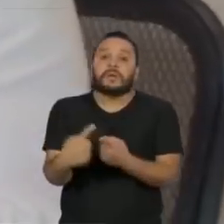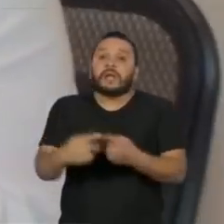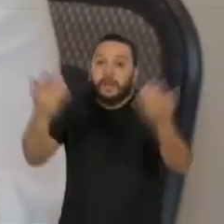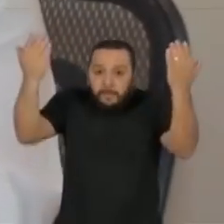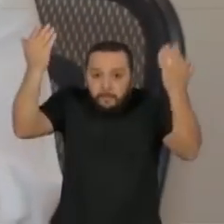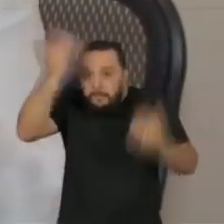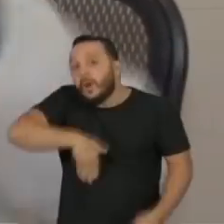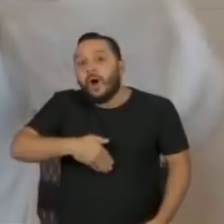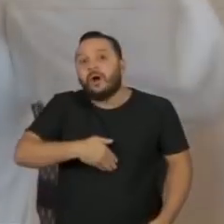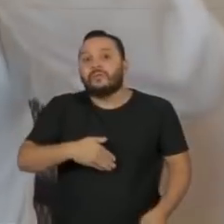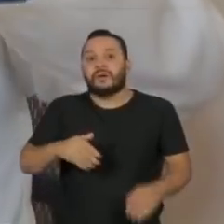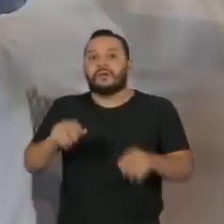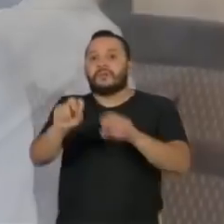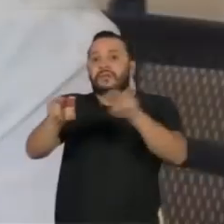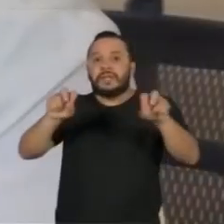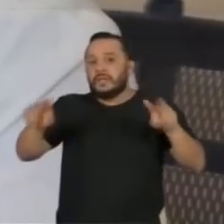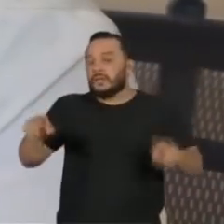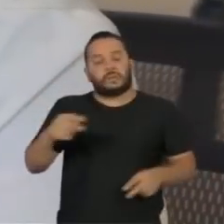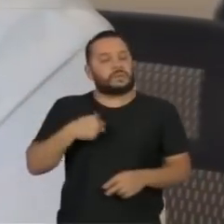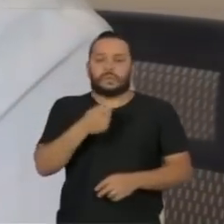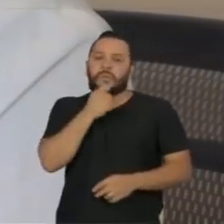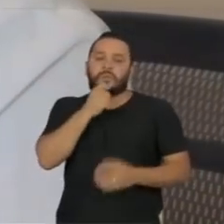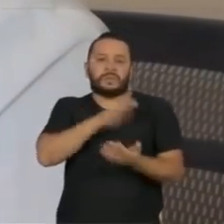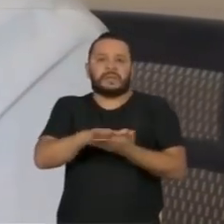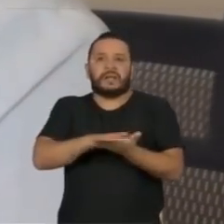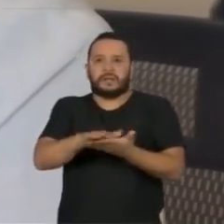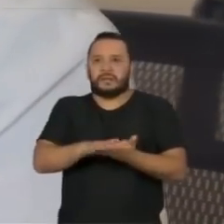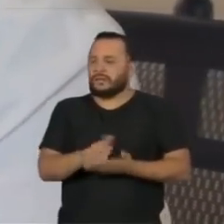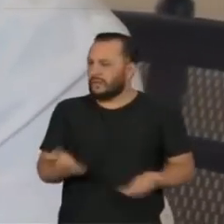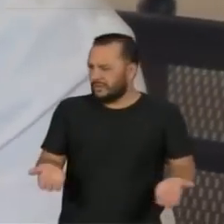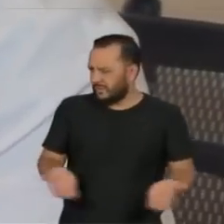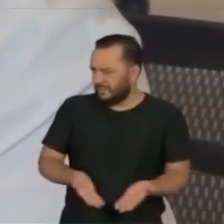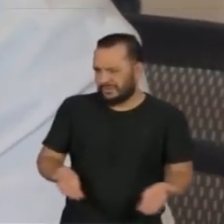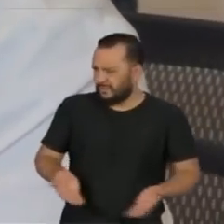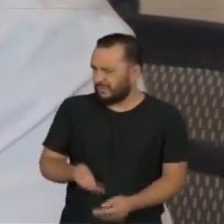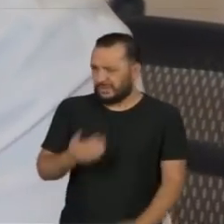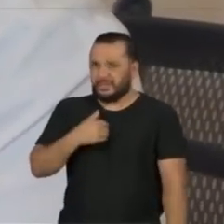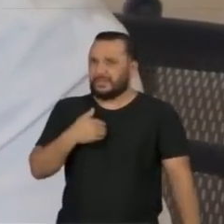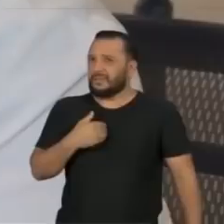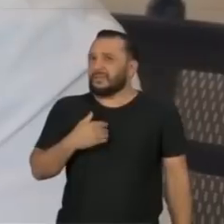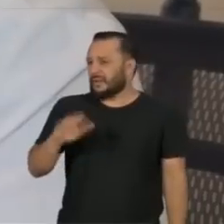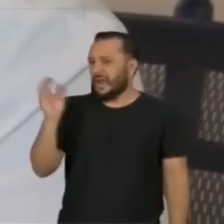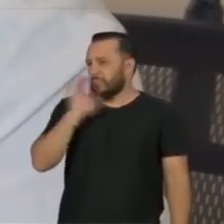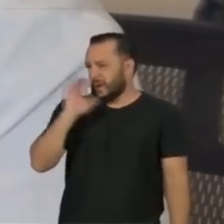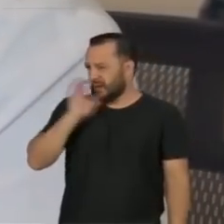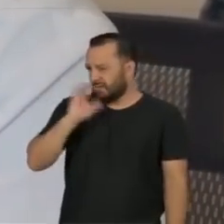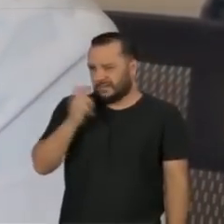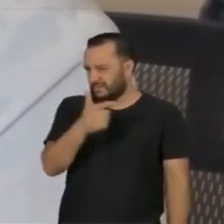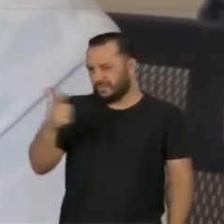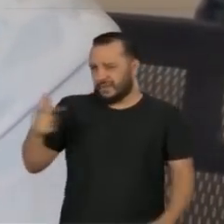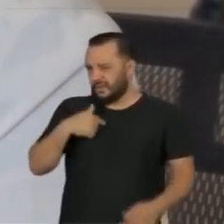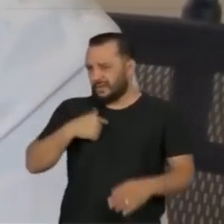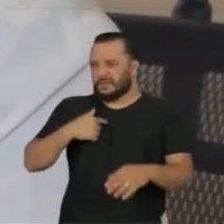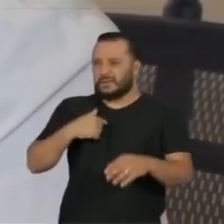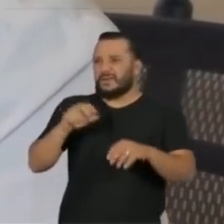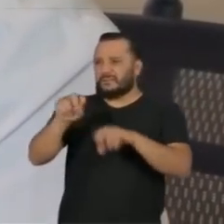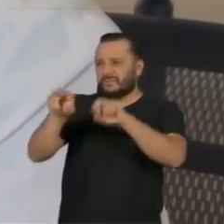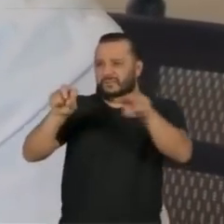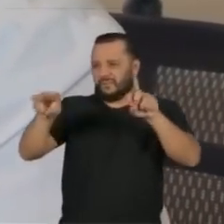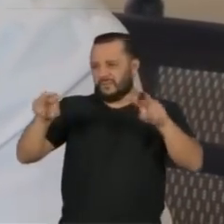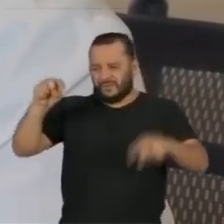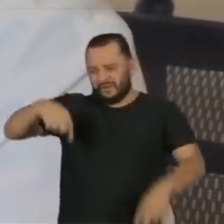de infecção pelo vírus. Hoje nós não temos ainda uma situação de epidemia real, nós não temos transmissão entre pessoas no